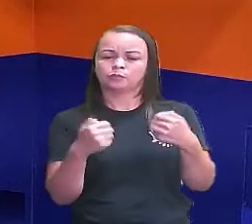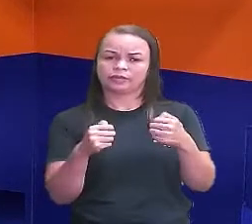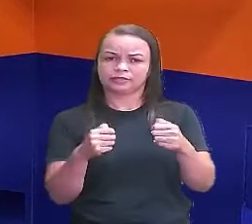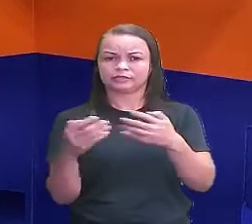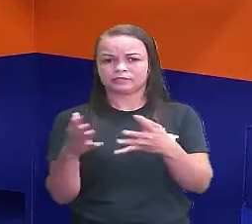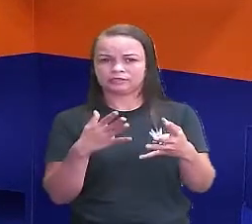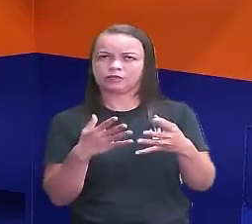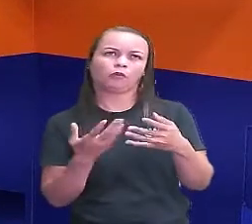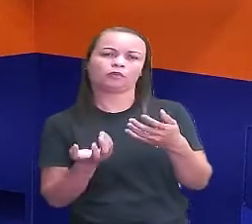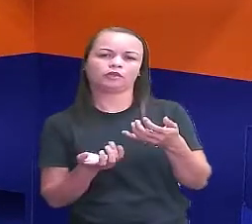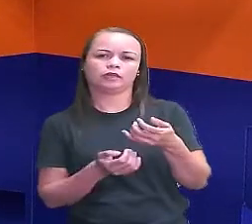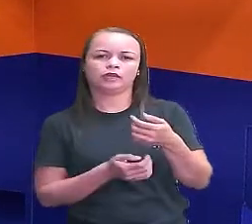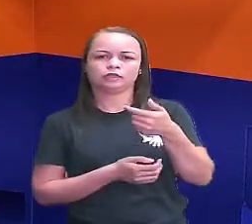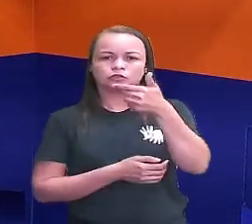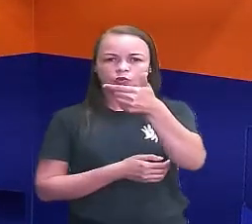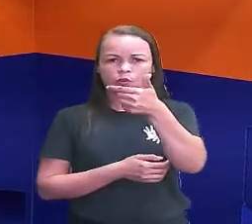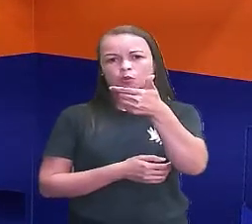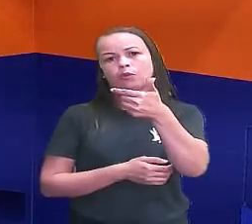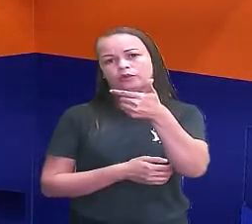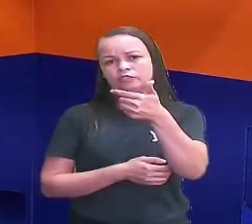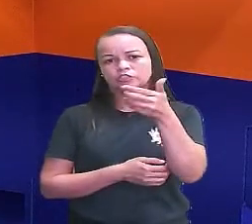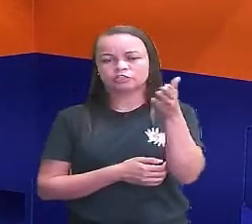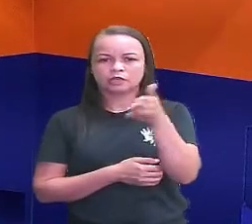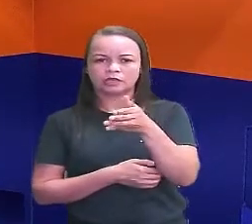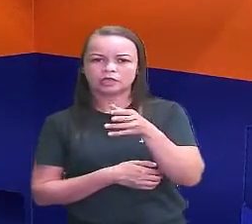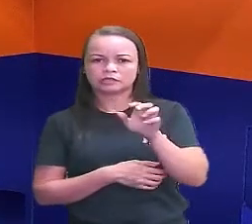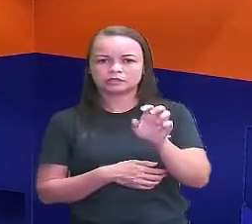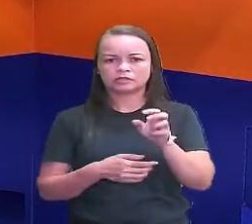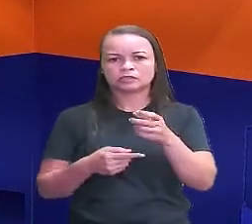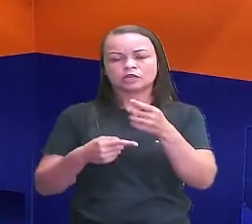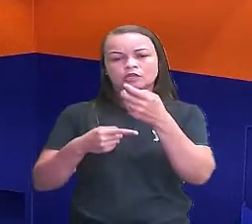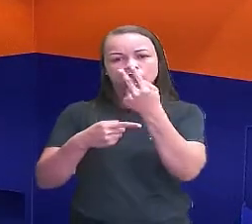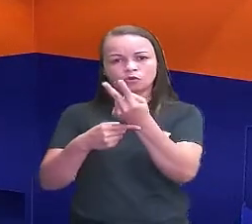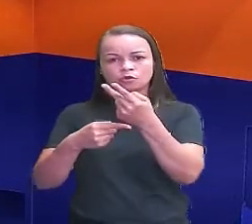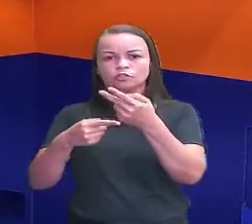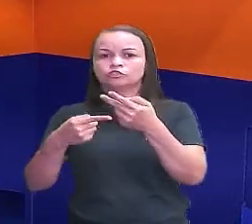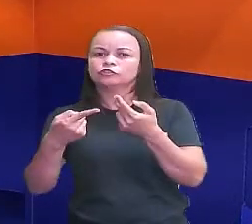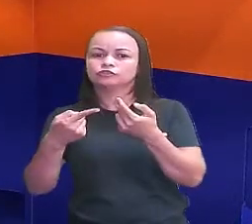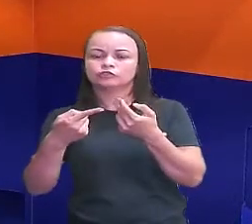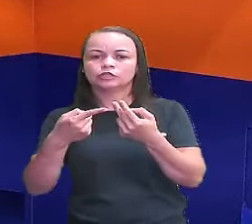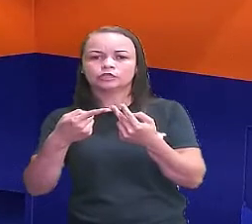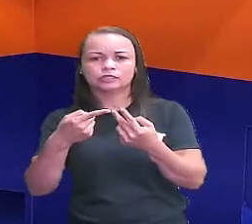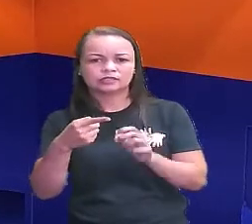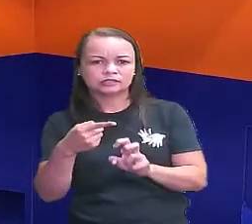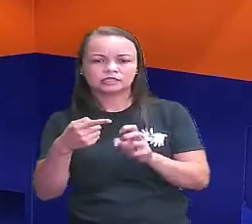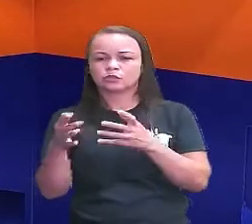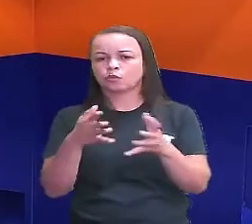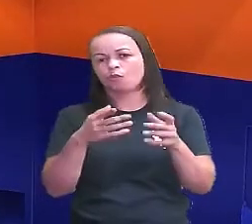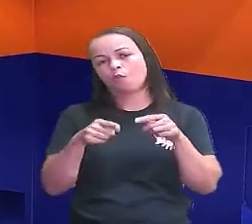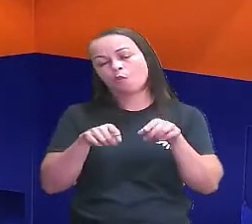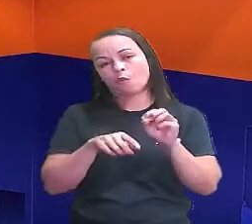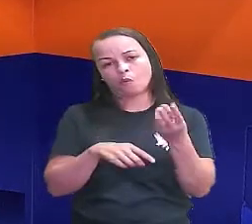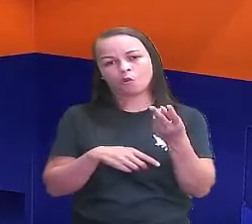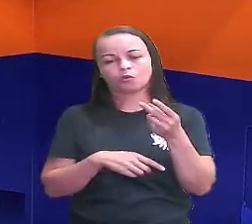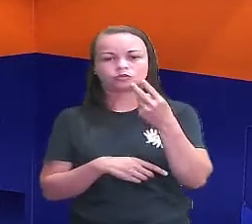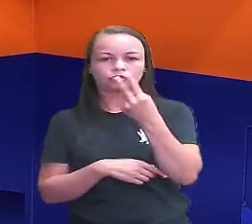medindo 2,5. Eu posso ter os 4 lados e cada um medindo 2,3.